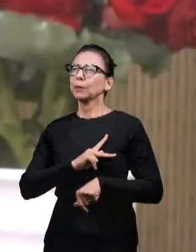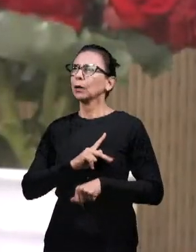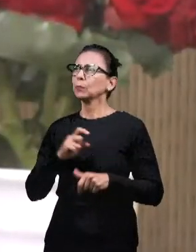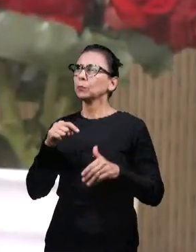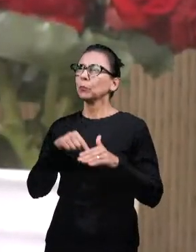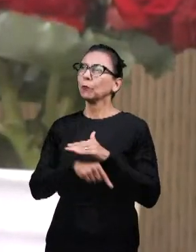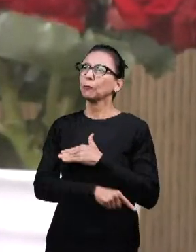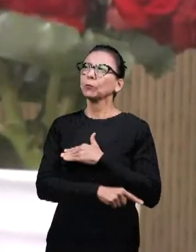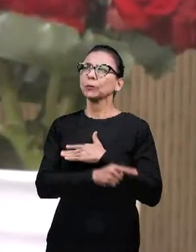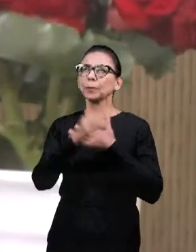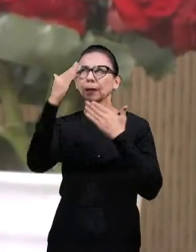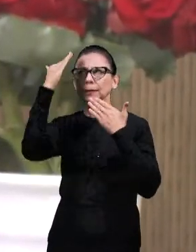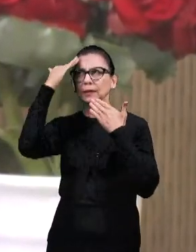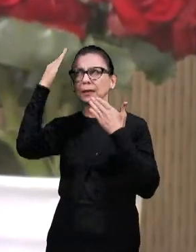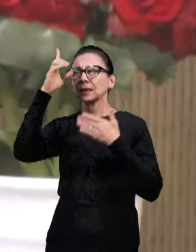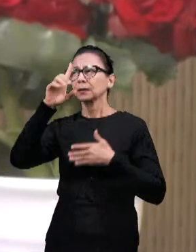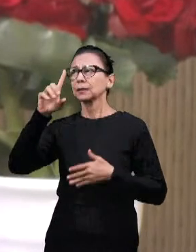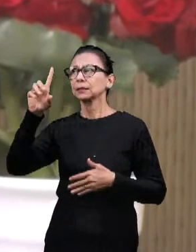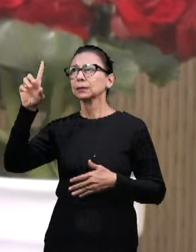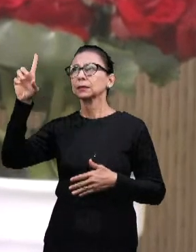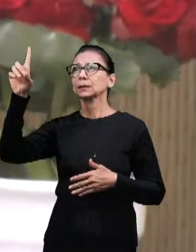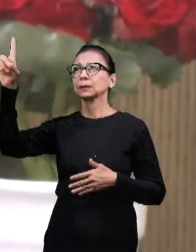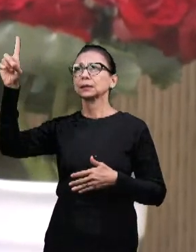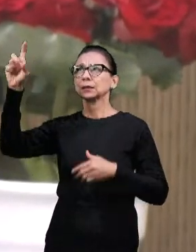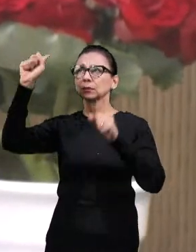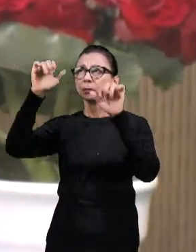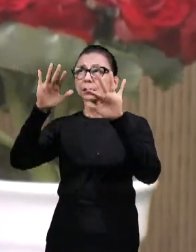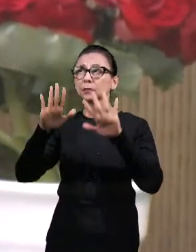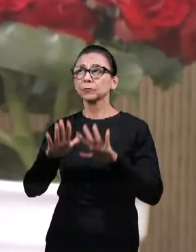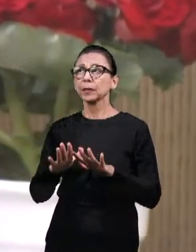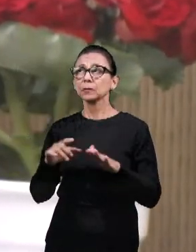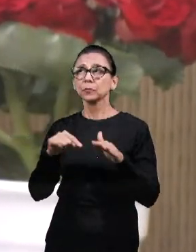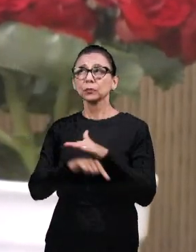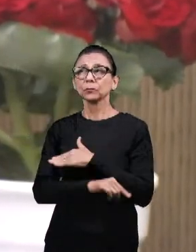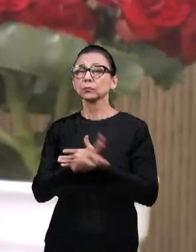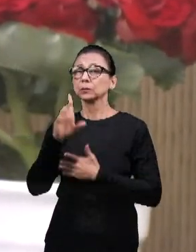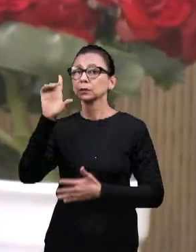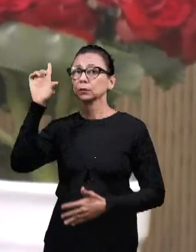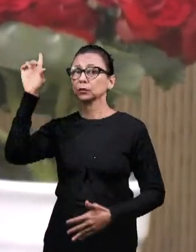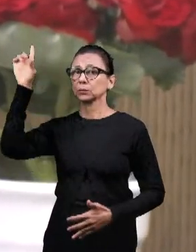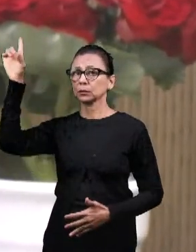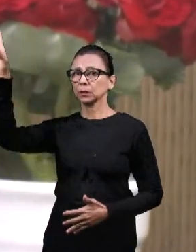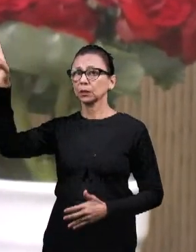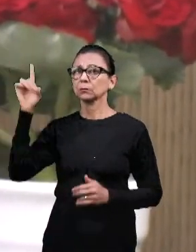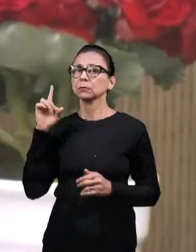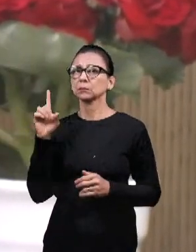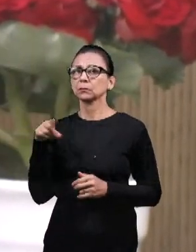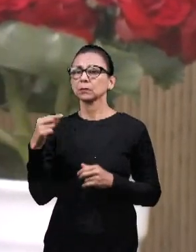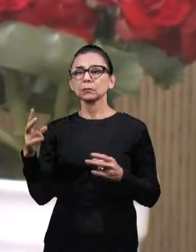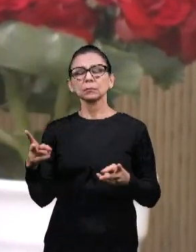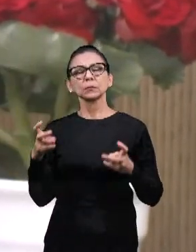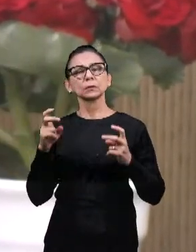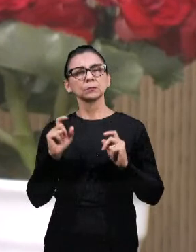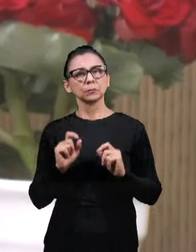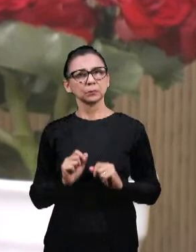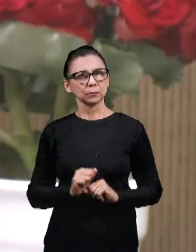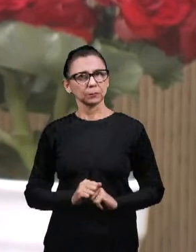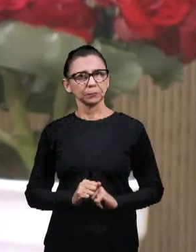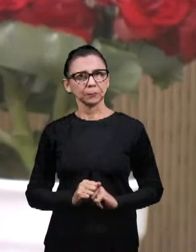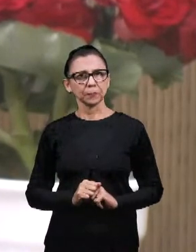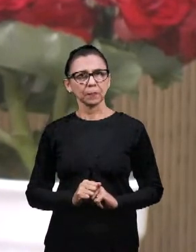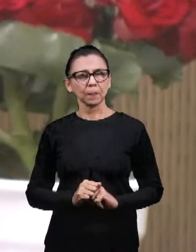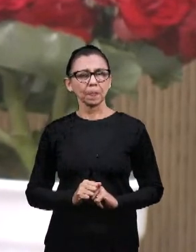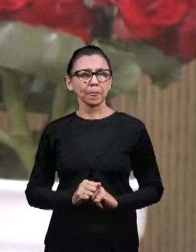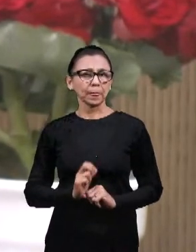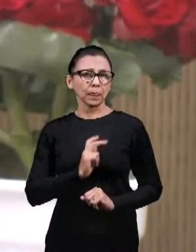profundidade das riquezas e da sabedoria de Deus. E a gente percebe, de uma maneira muito simples,